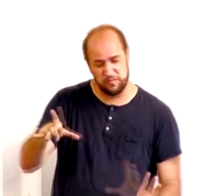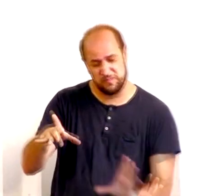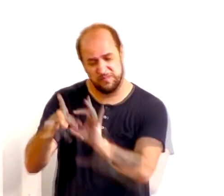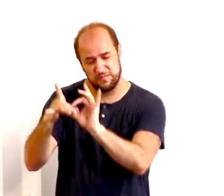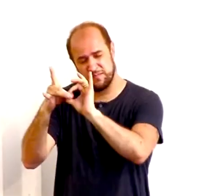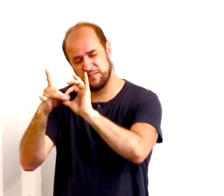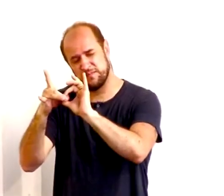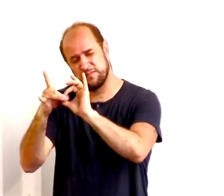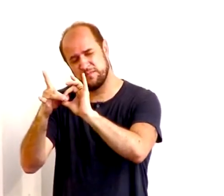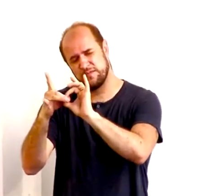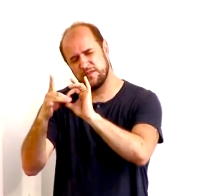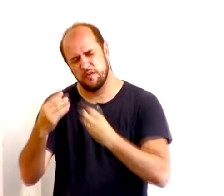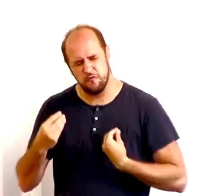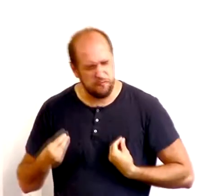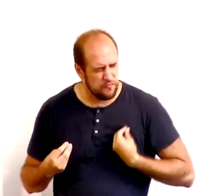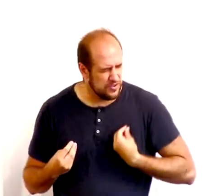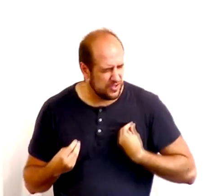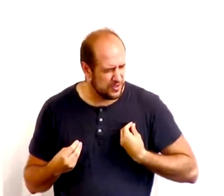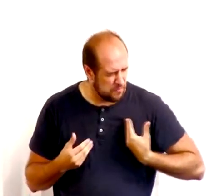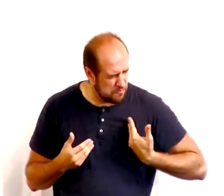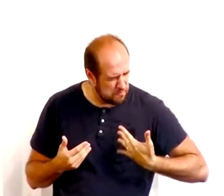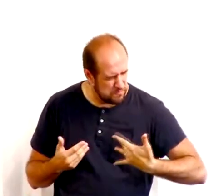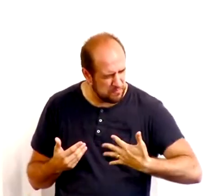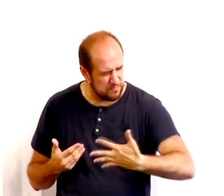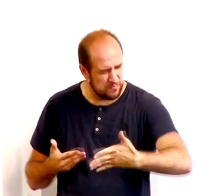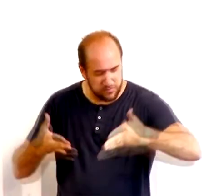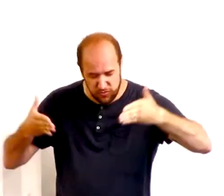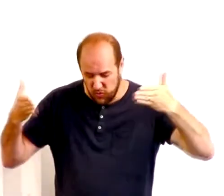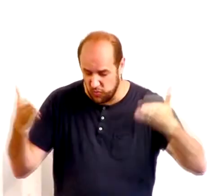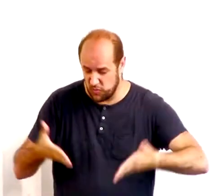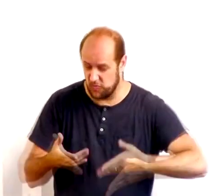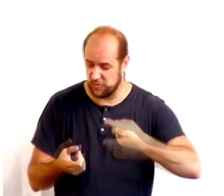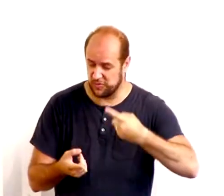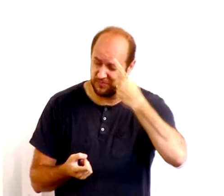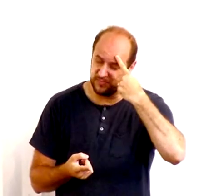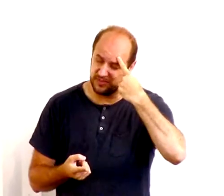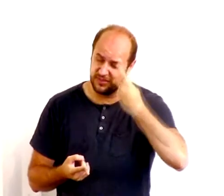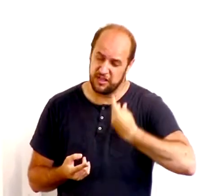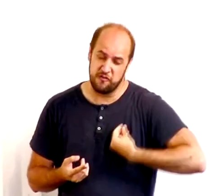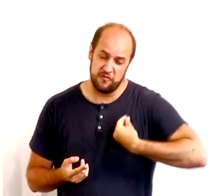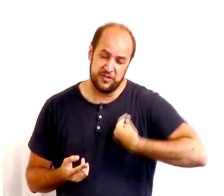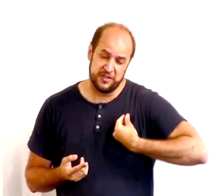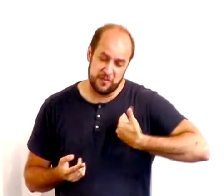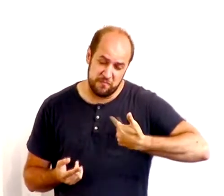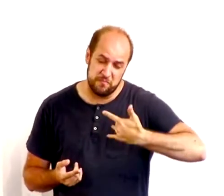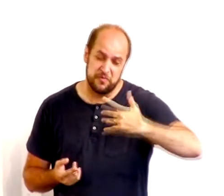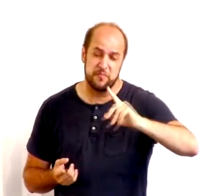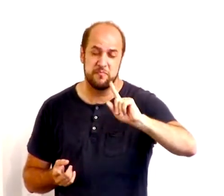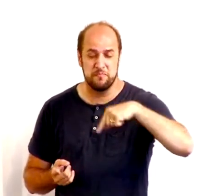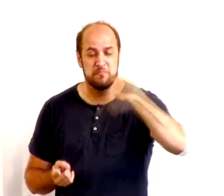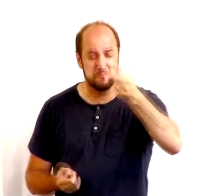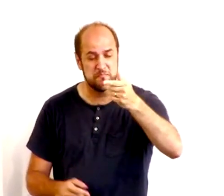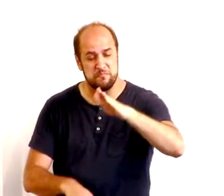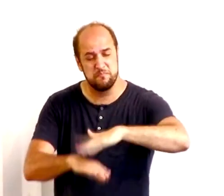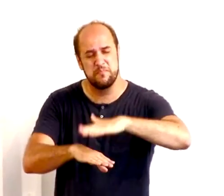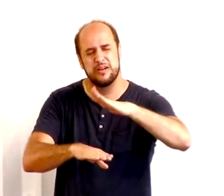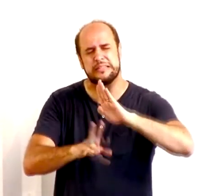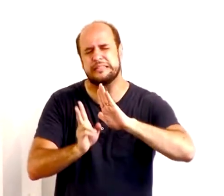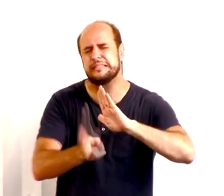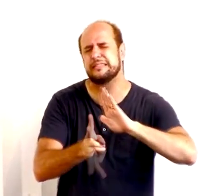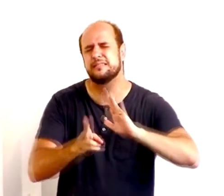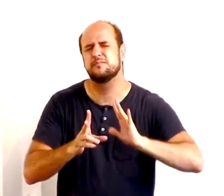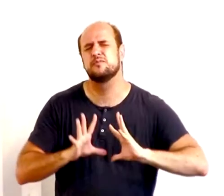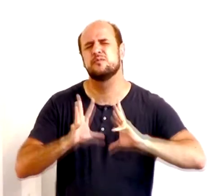reconsiderar nossa vida até aqui, para que o que nos resta de vida seja para a tua glória, para o teu